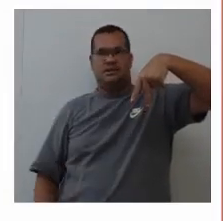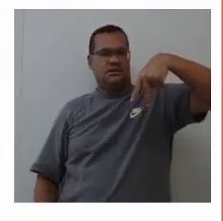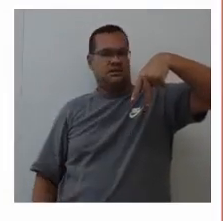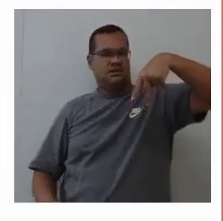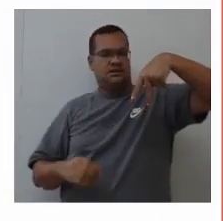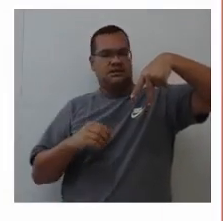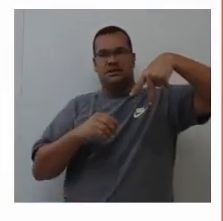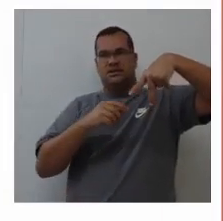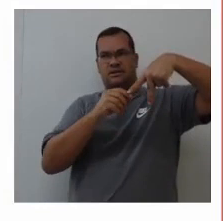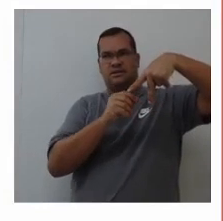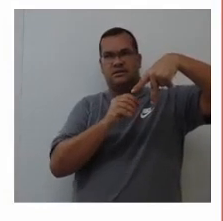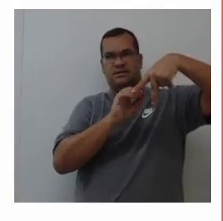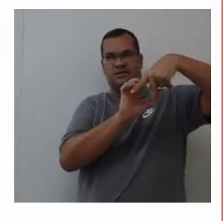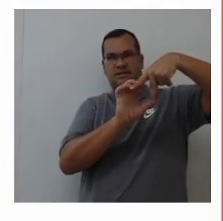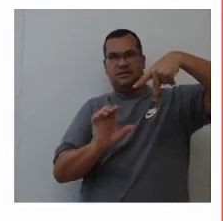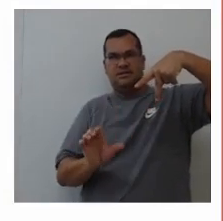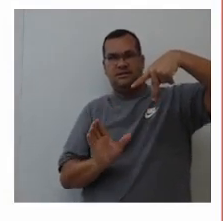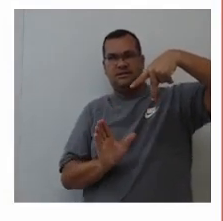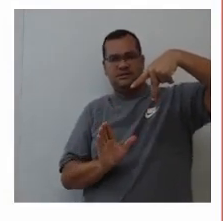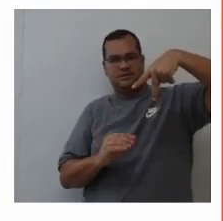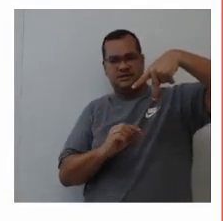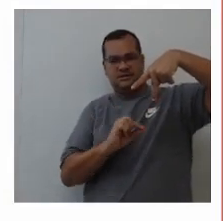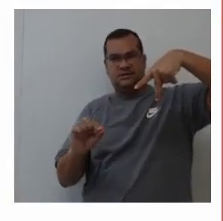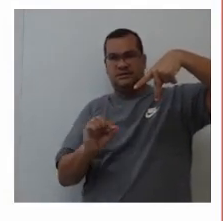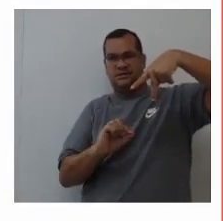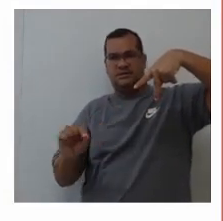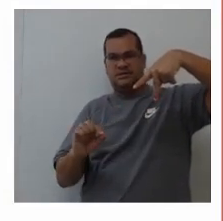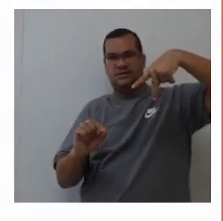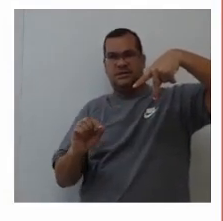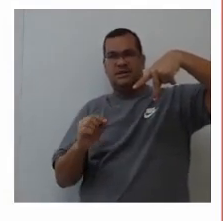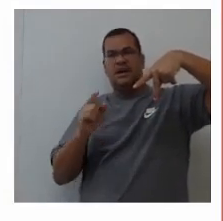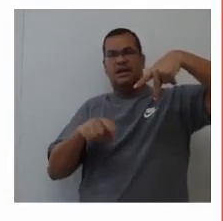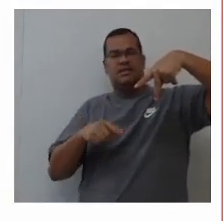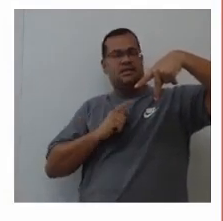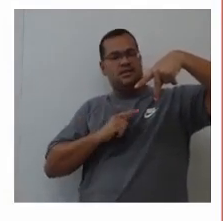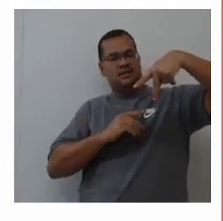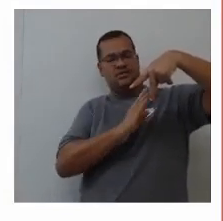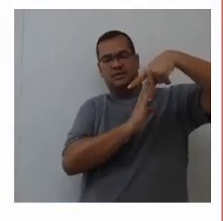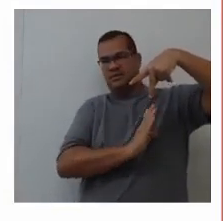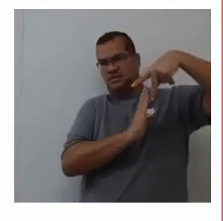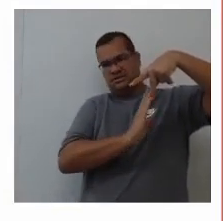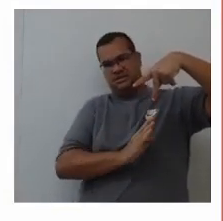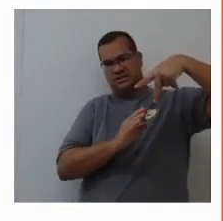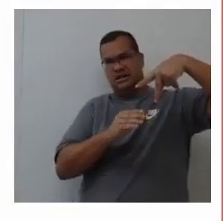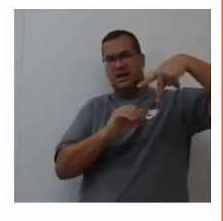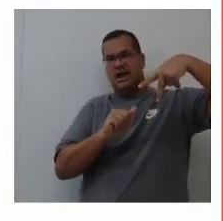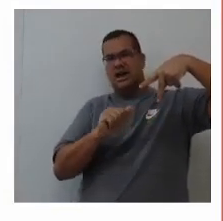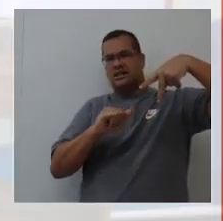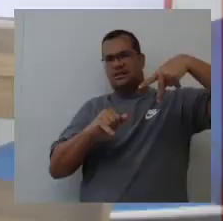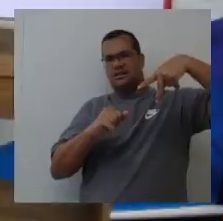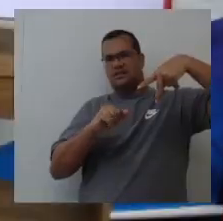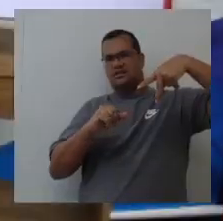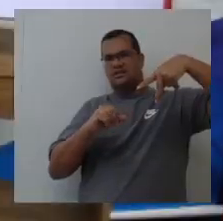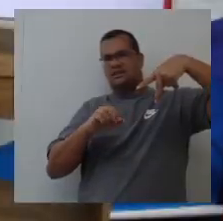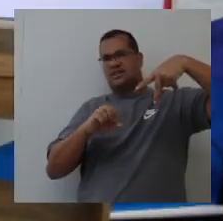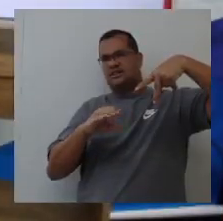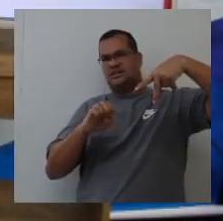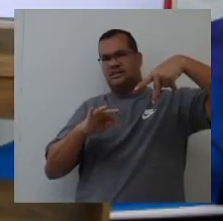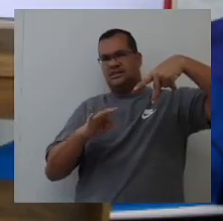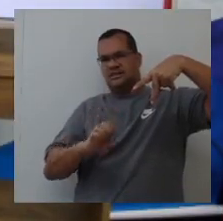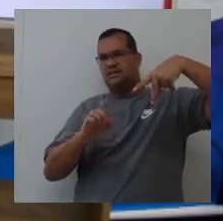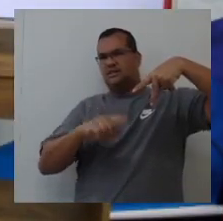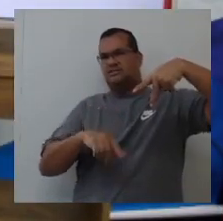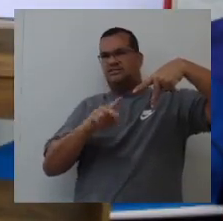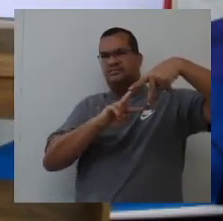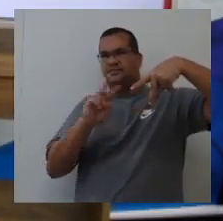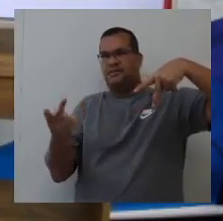tem um cateto oposto e tem um cateto adjacente. Observe que a tangente de B em relação à tangente de C, elas são